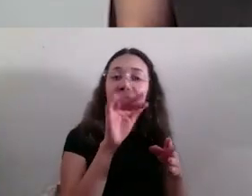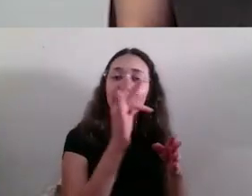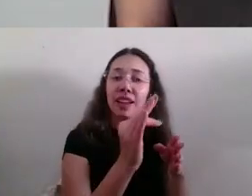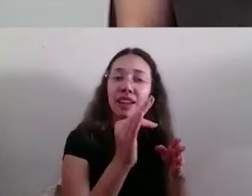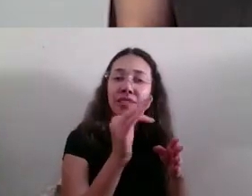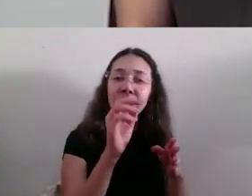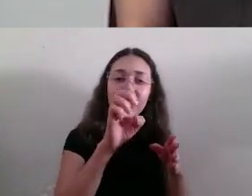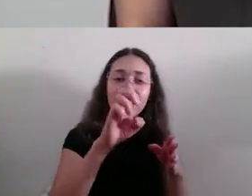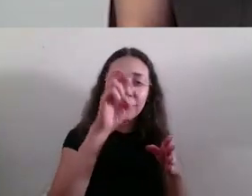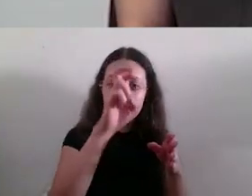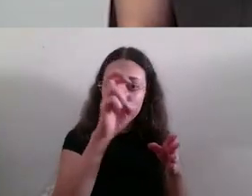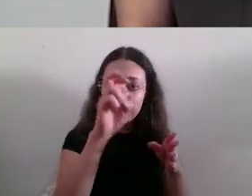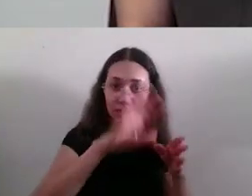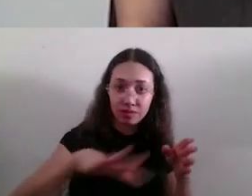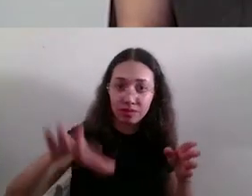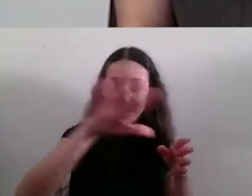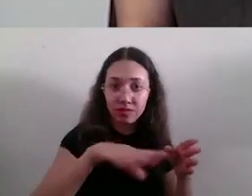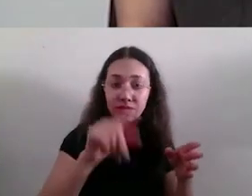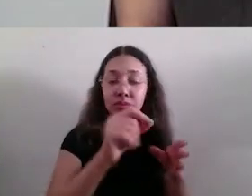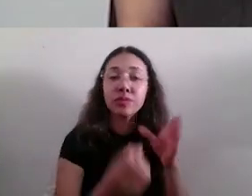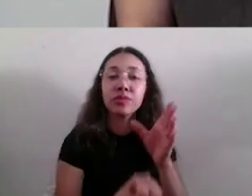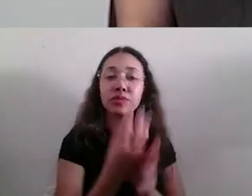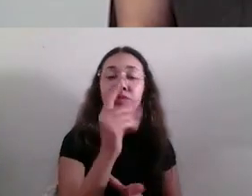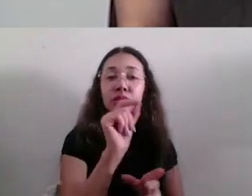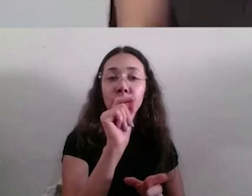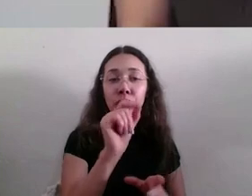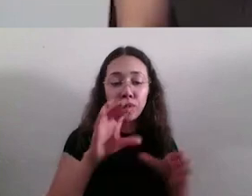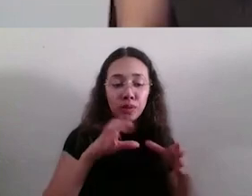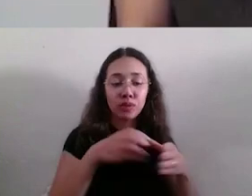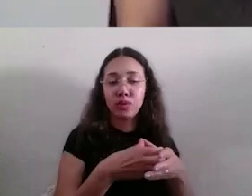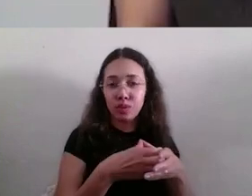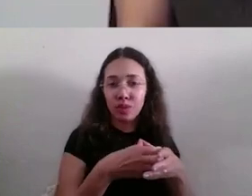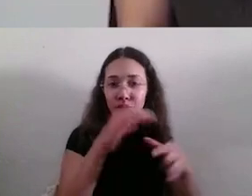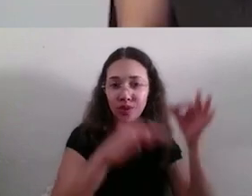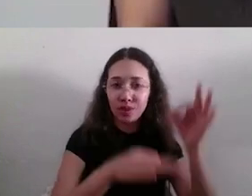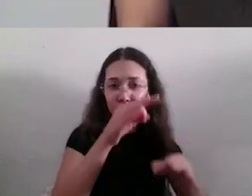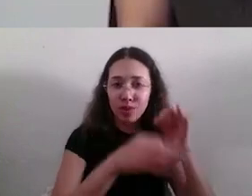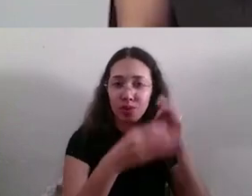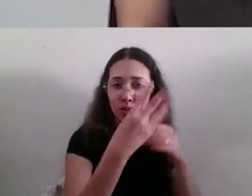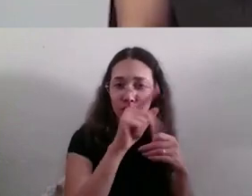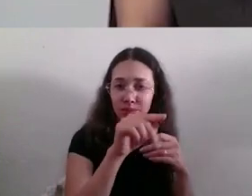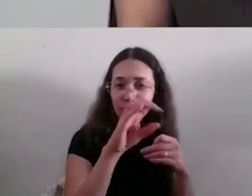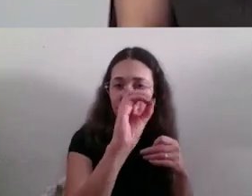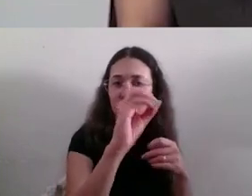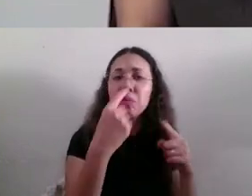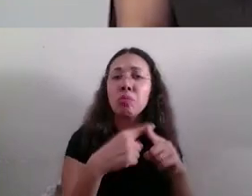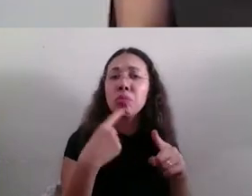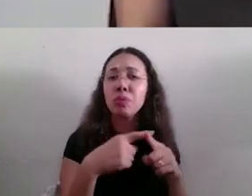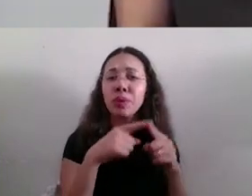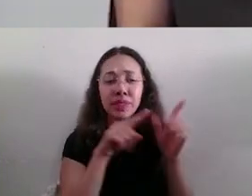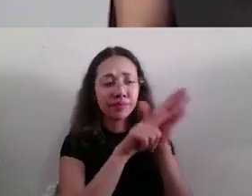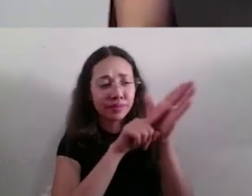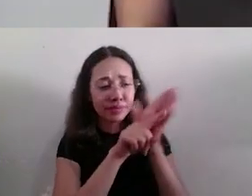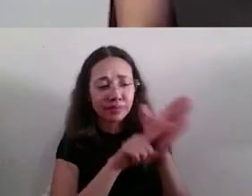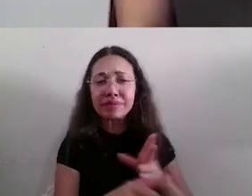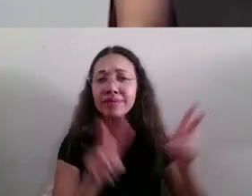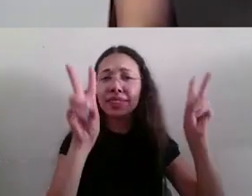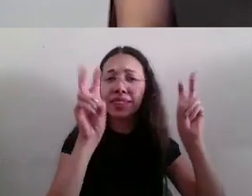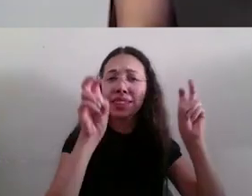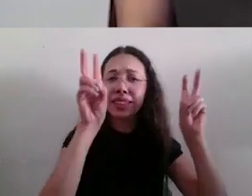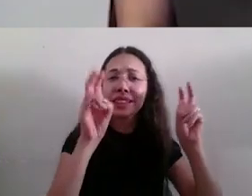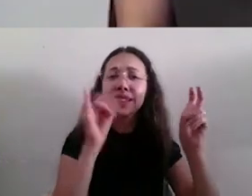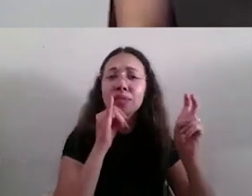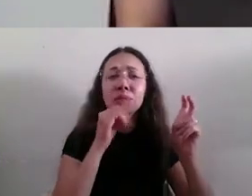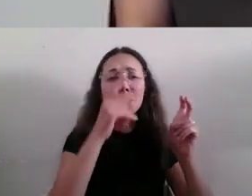eles acabaram criando núcleos de justiça 4.0 só para analisar questões relativas à população de rua